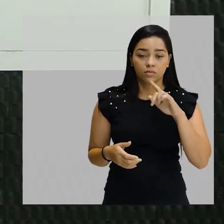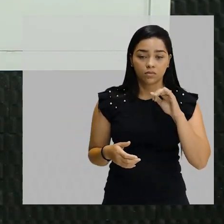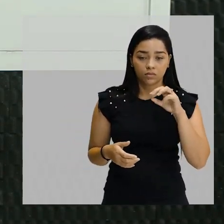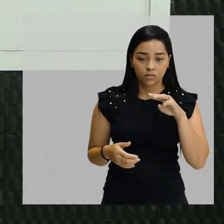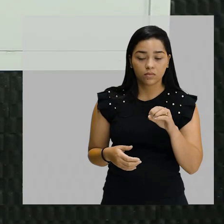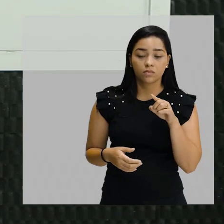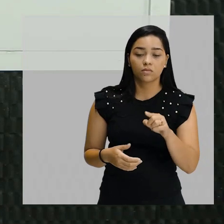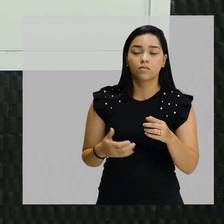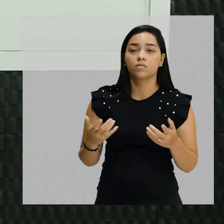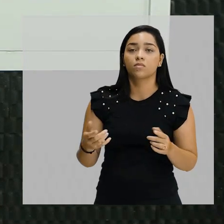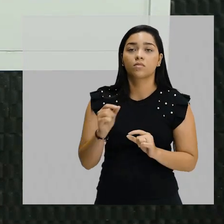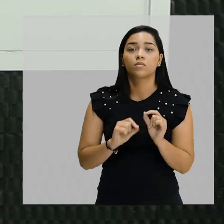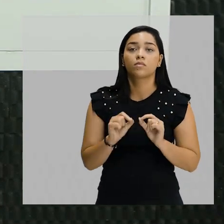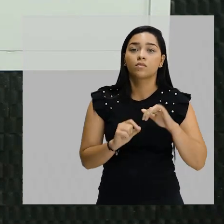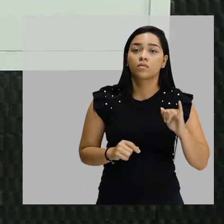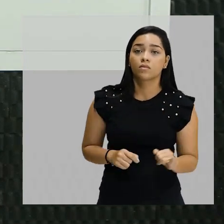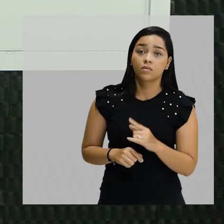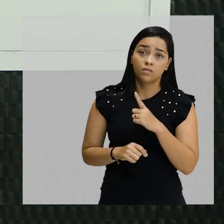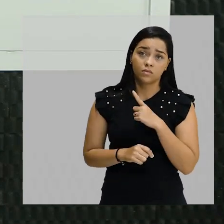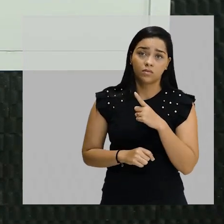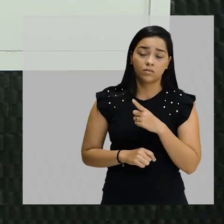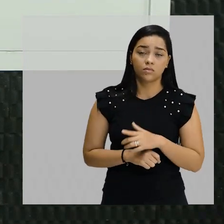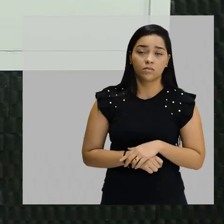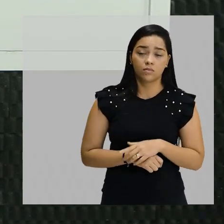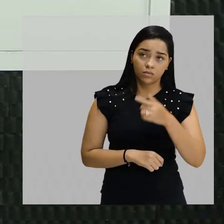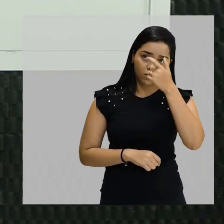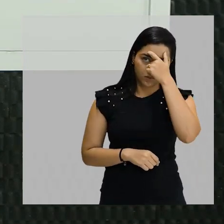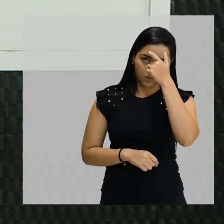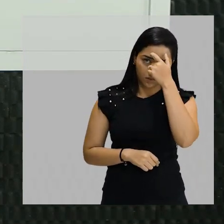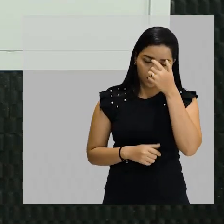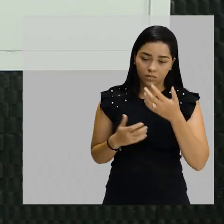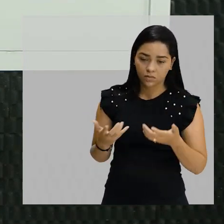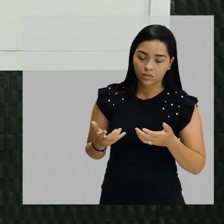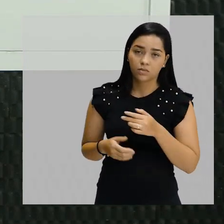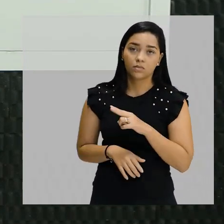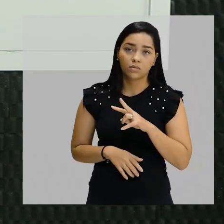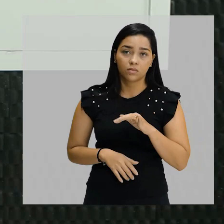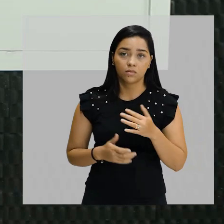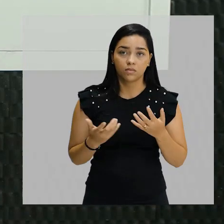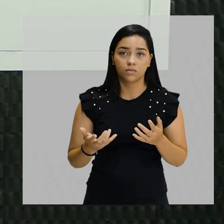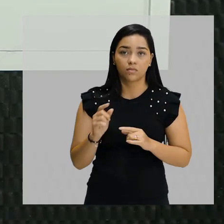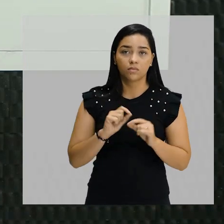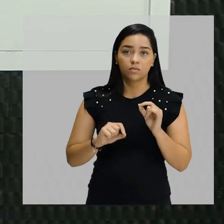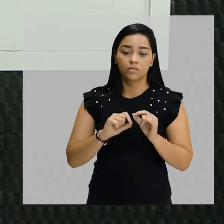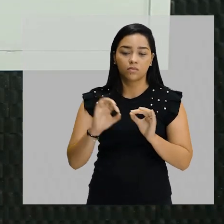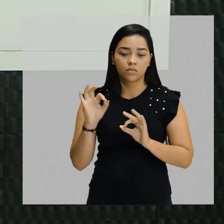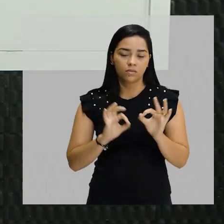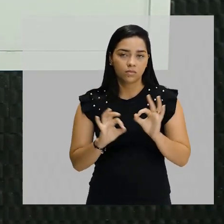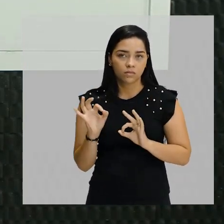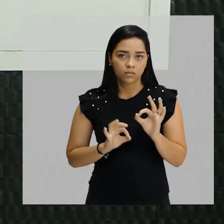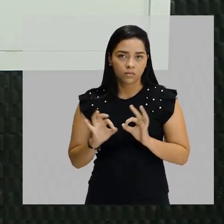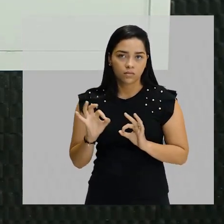você está privilegiando o sujeito a consciência é ela que vai Claro elaborar